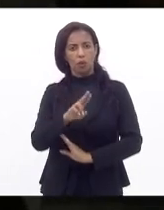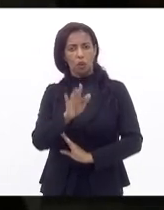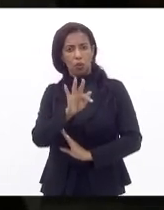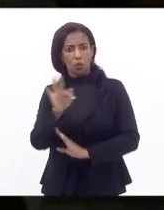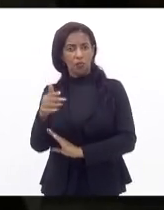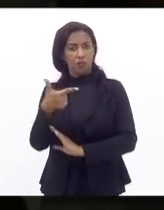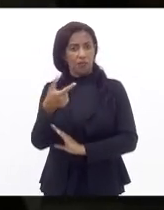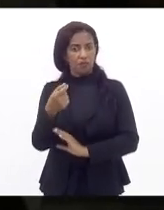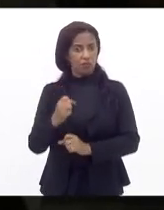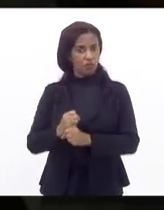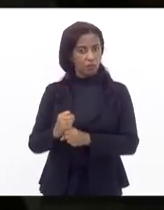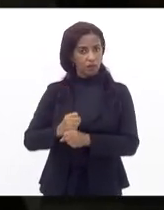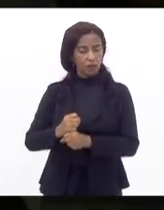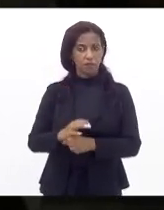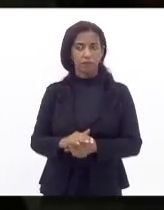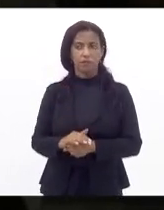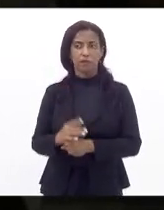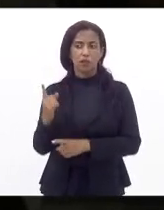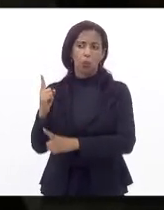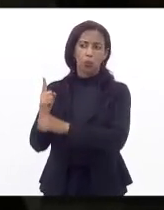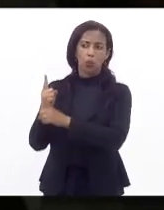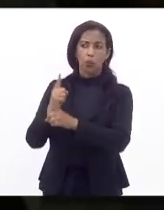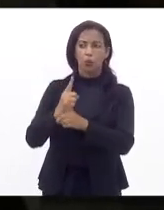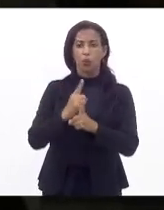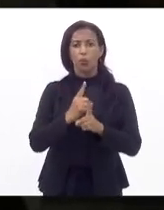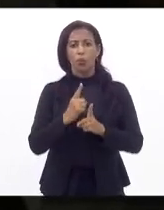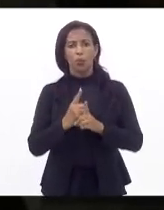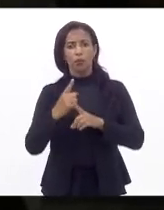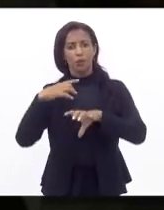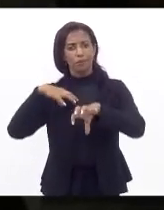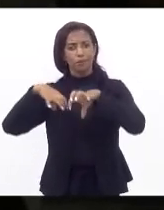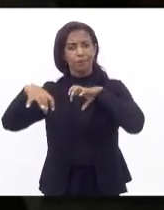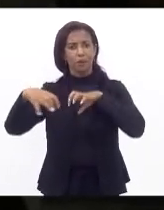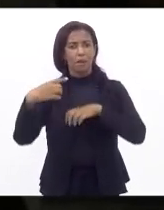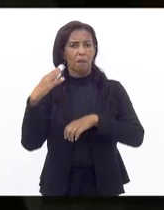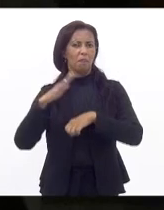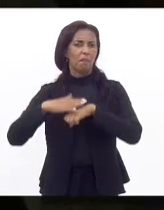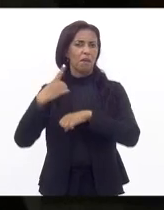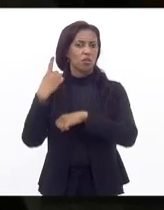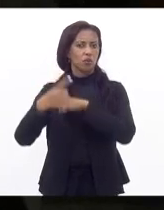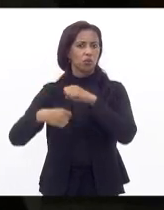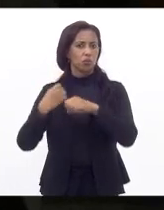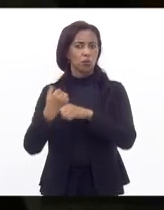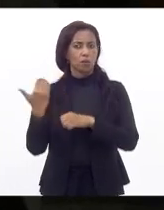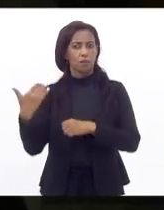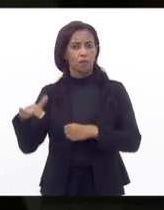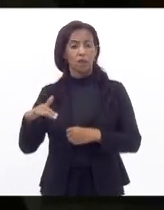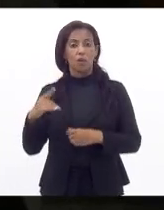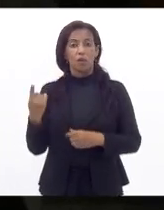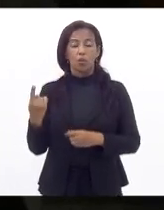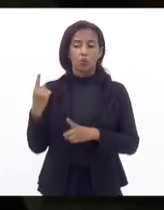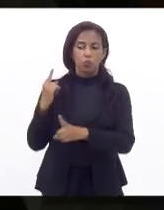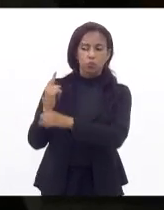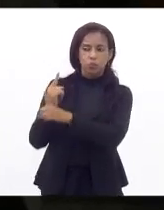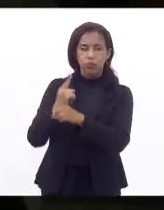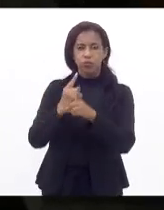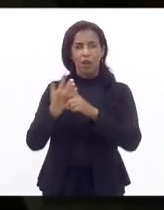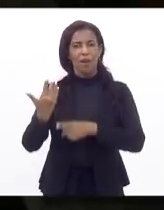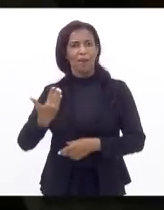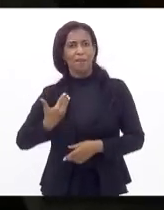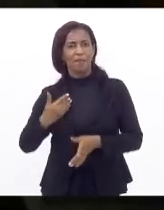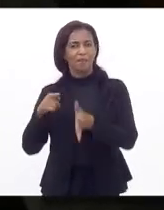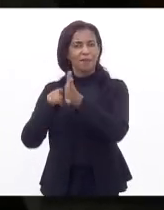há 20 anos. A gente só vinha se encontrando virtualmente há mais de um ano e meio, e hoje eu encontrei com as minhas